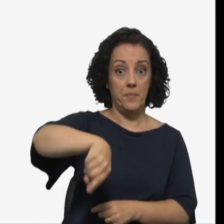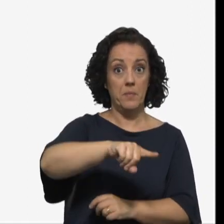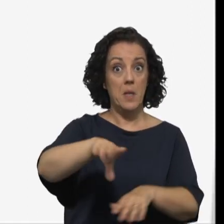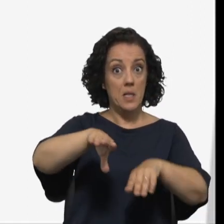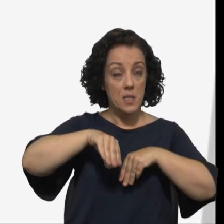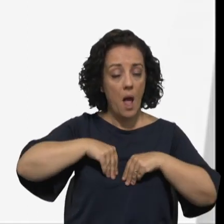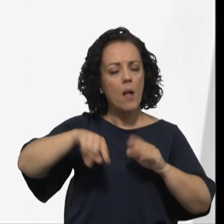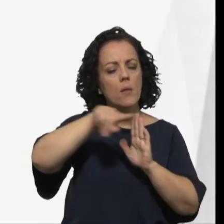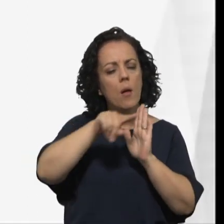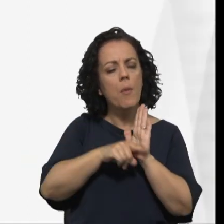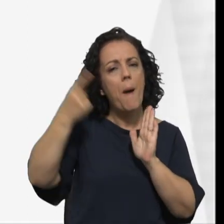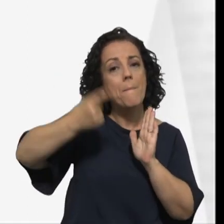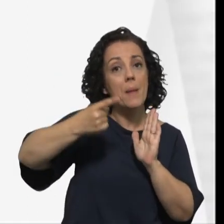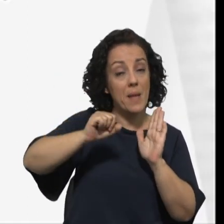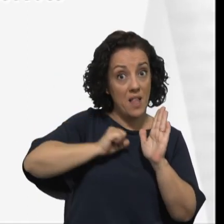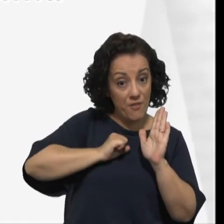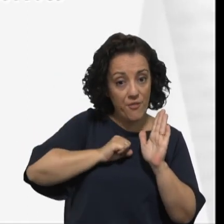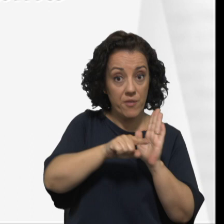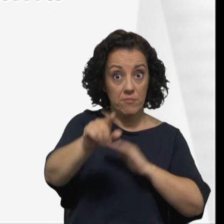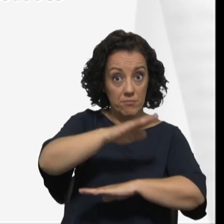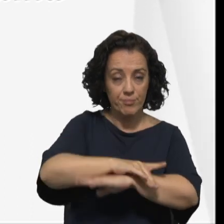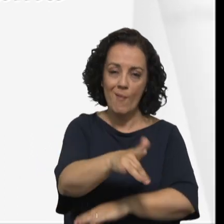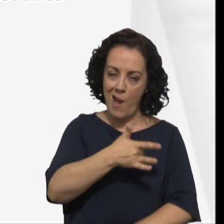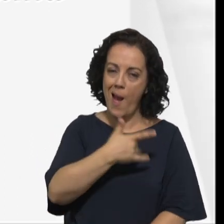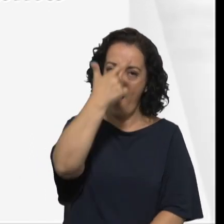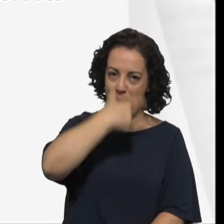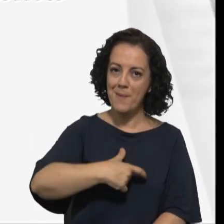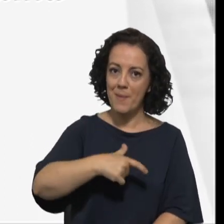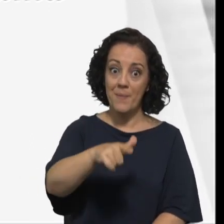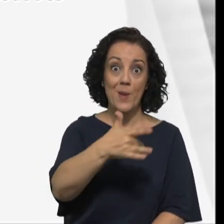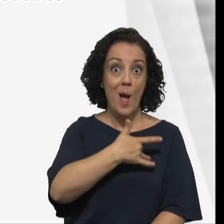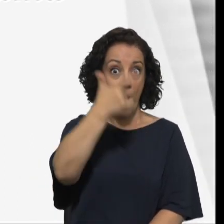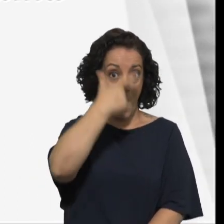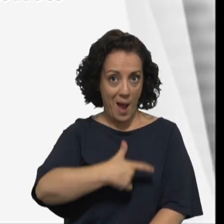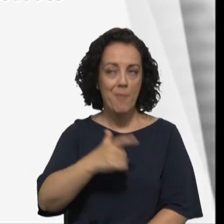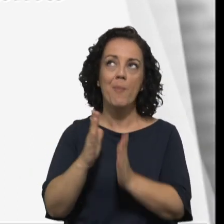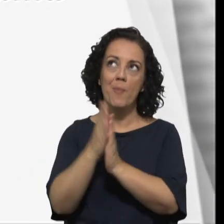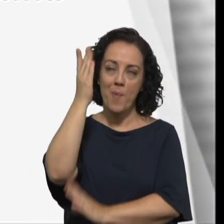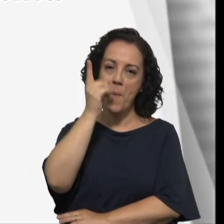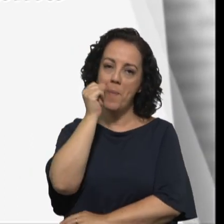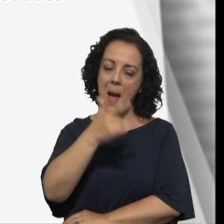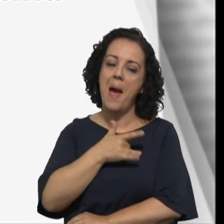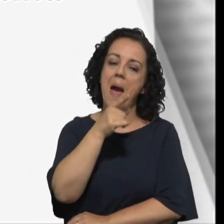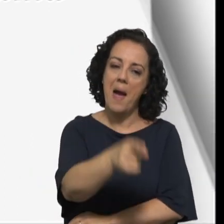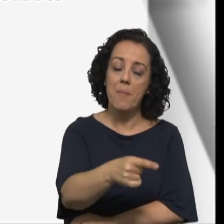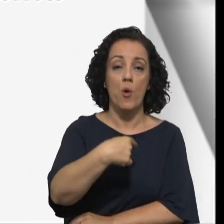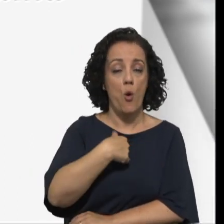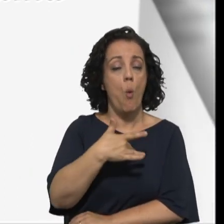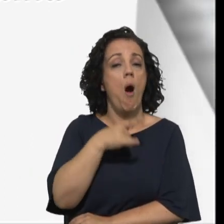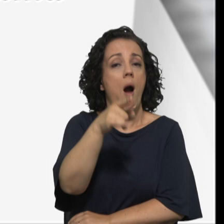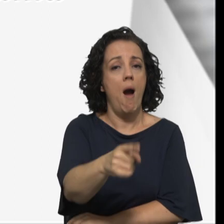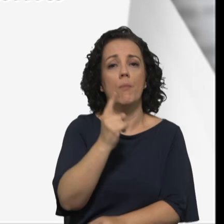cumpre, esse realmente me ama. E quem me ama será amado por meu Pai, e eu amá-lo-ei